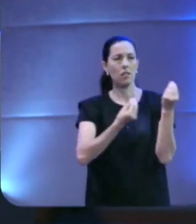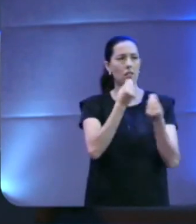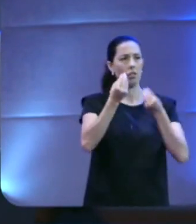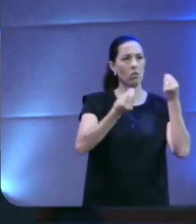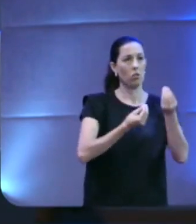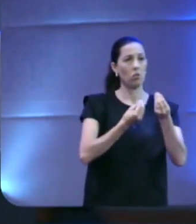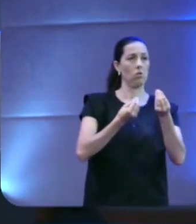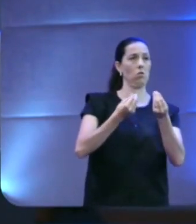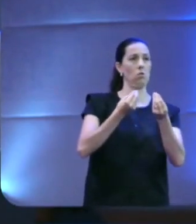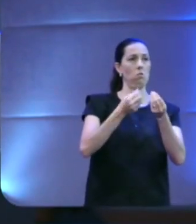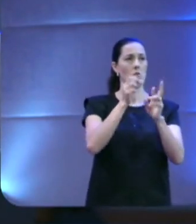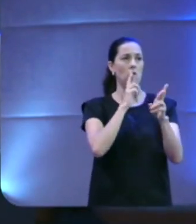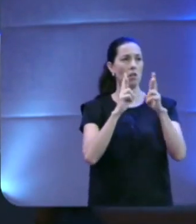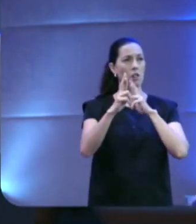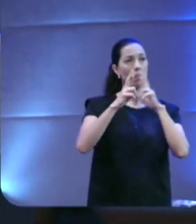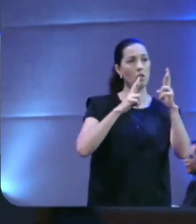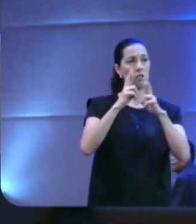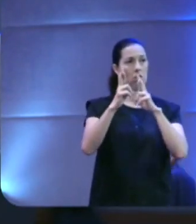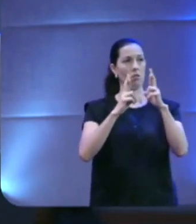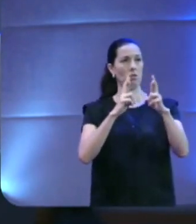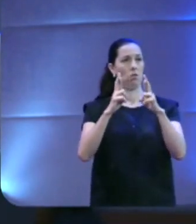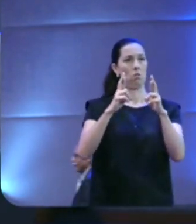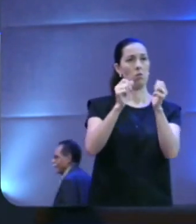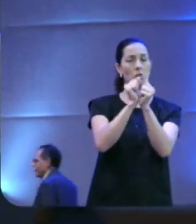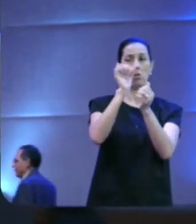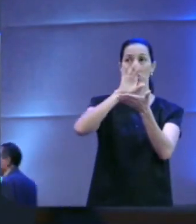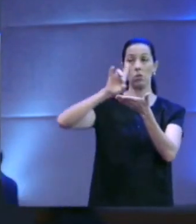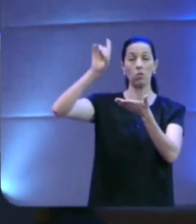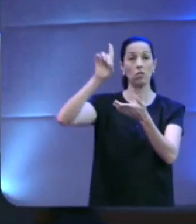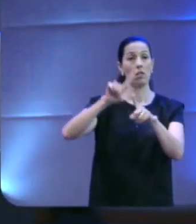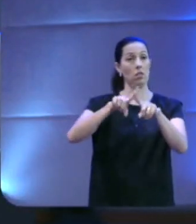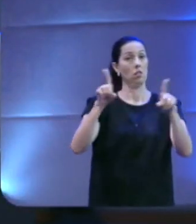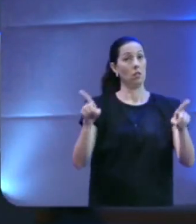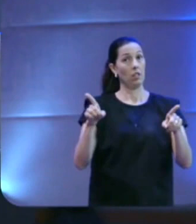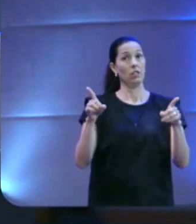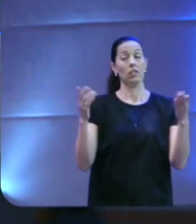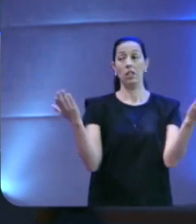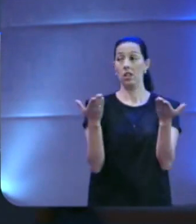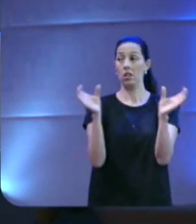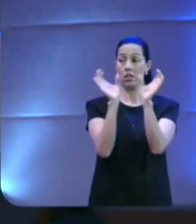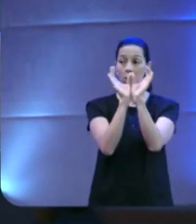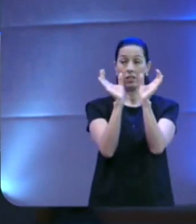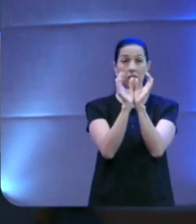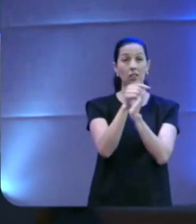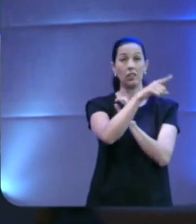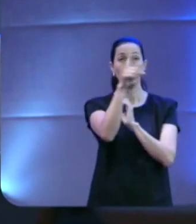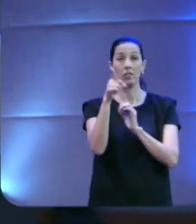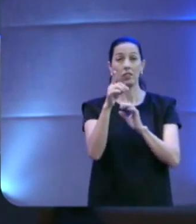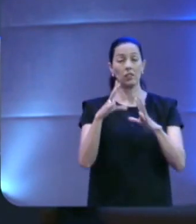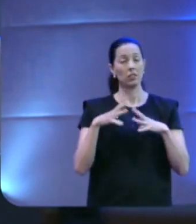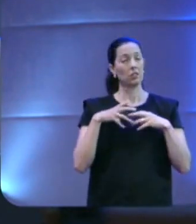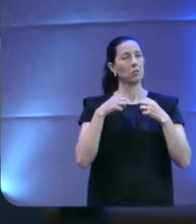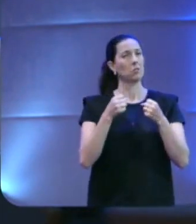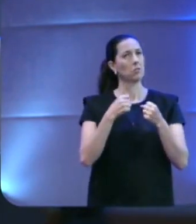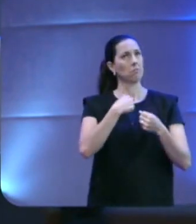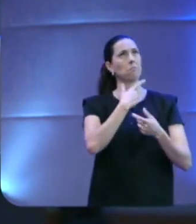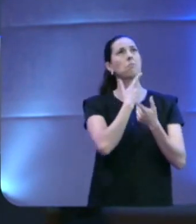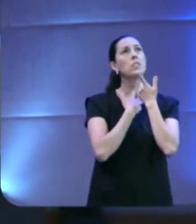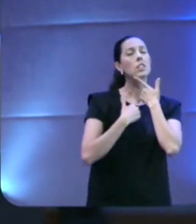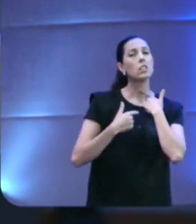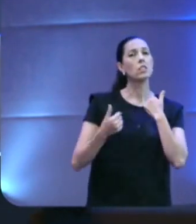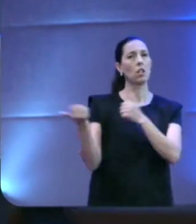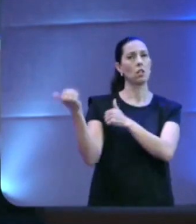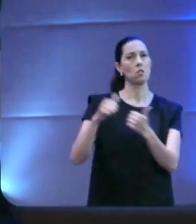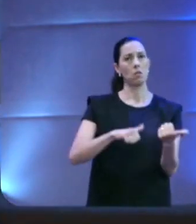nosso desejo é que esse símbolo possa te incentivar a tomar o próximo passo com Jesus, que é se batizar e